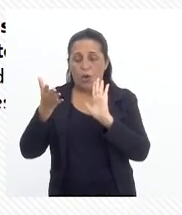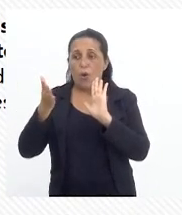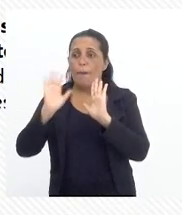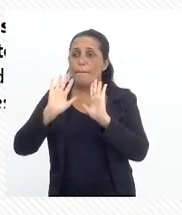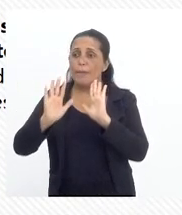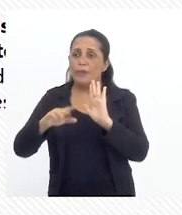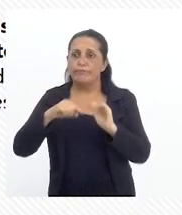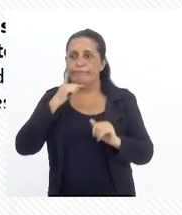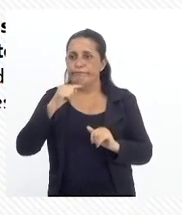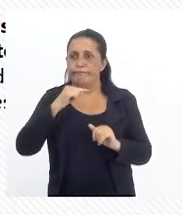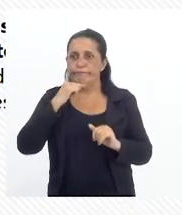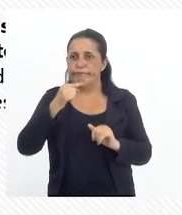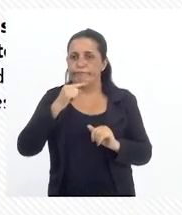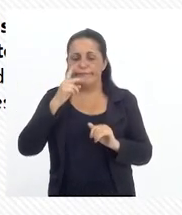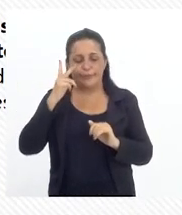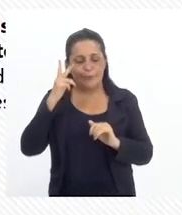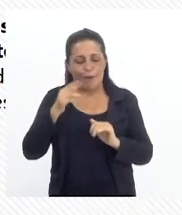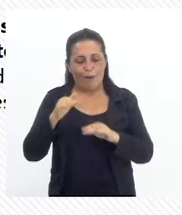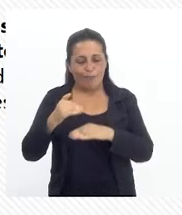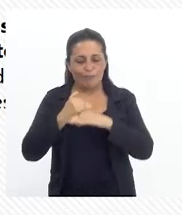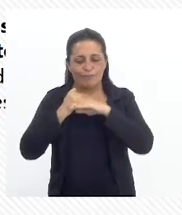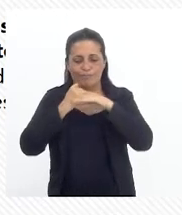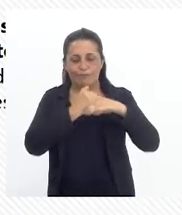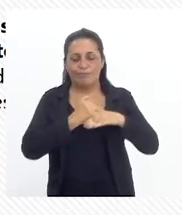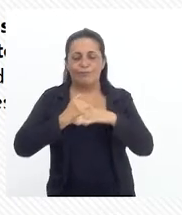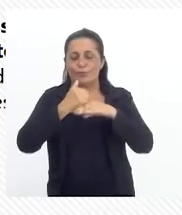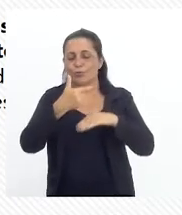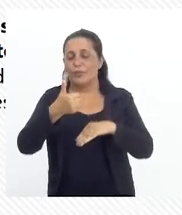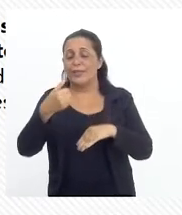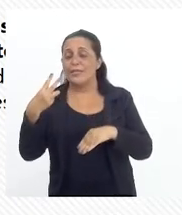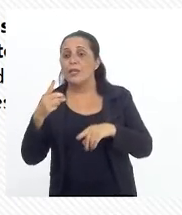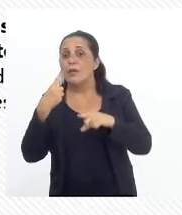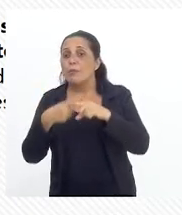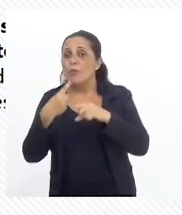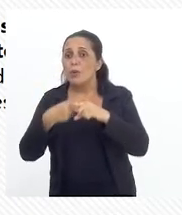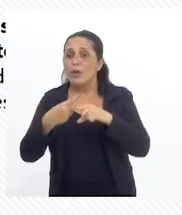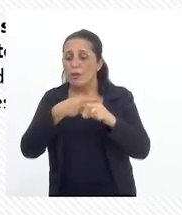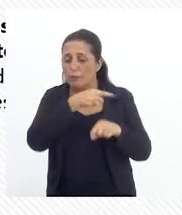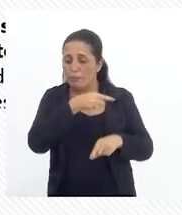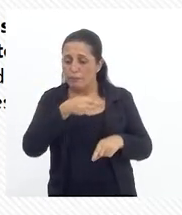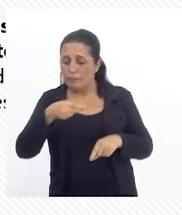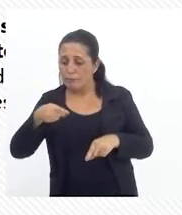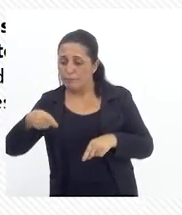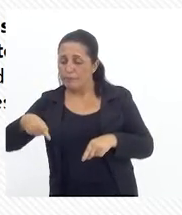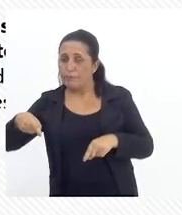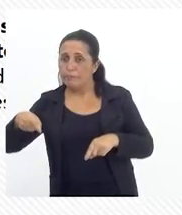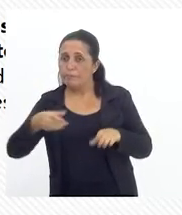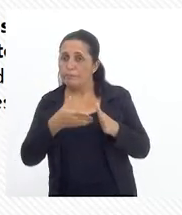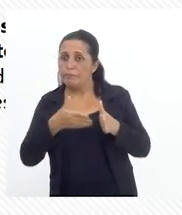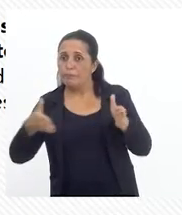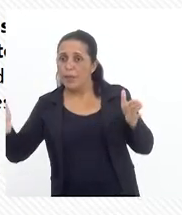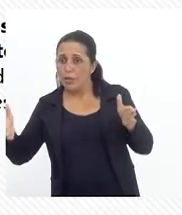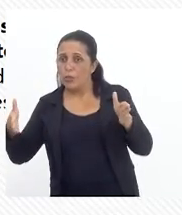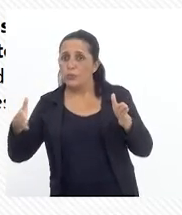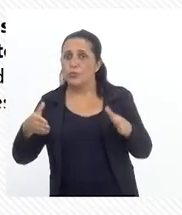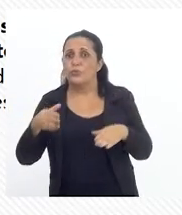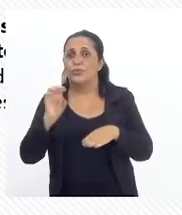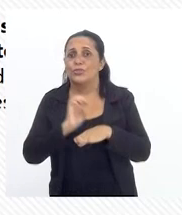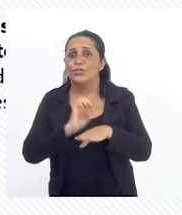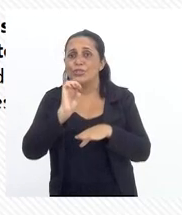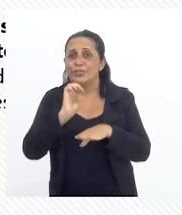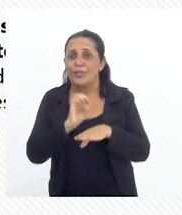a chegar ao nível de 2013 isso porque porque ao longo desse período Todo o estado foi